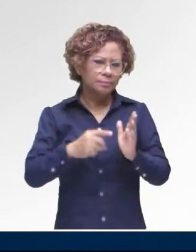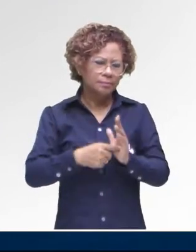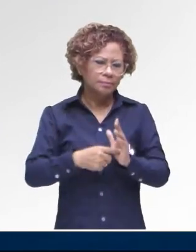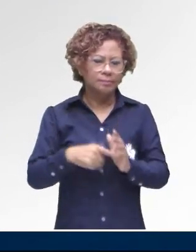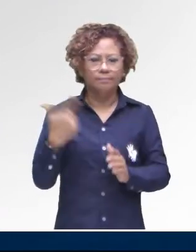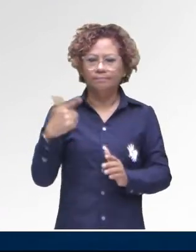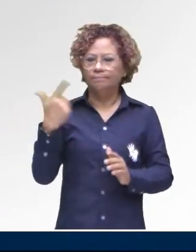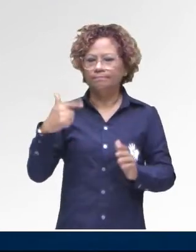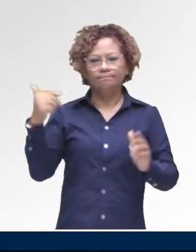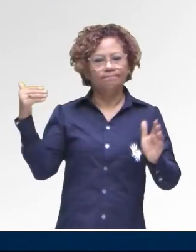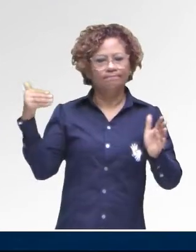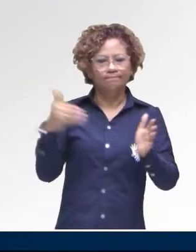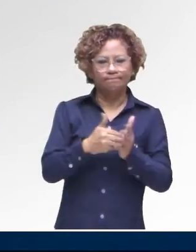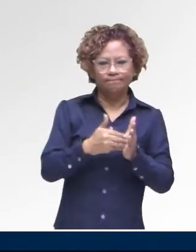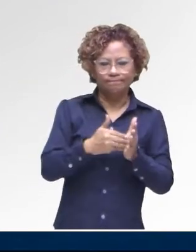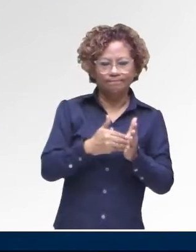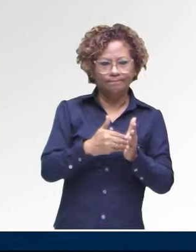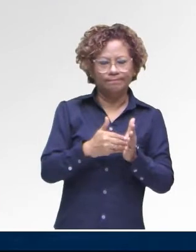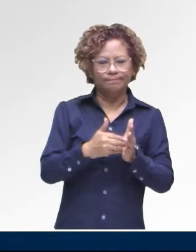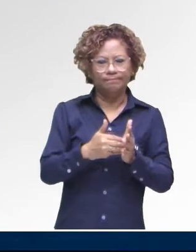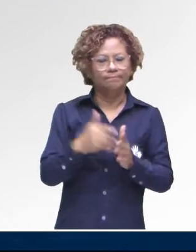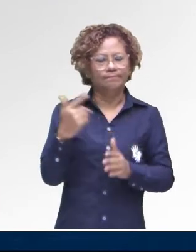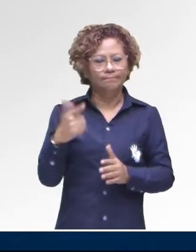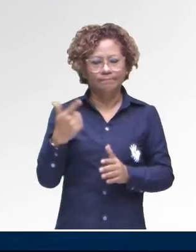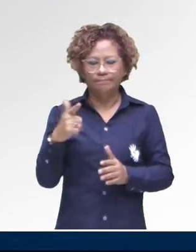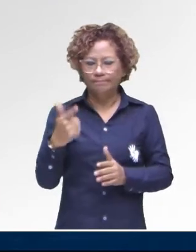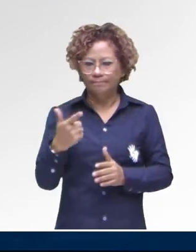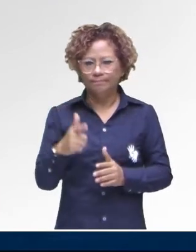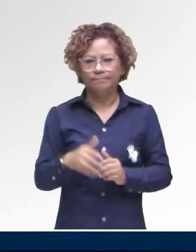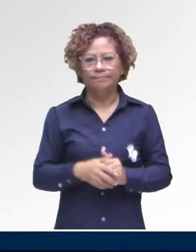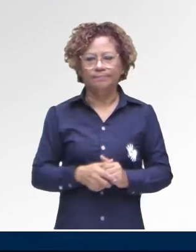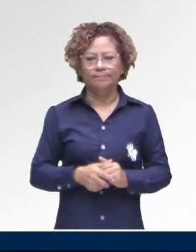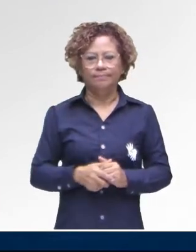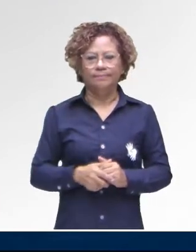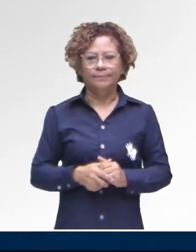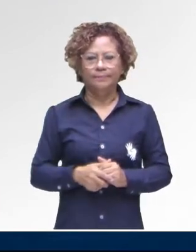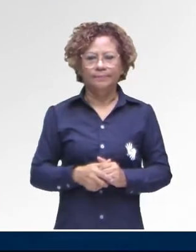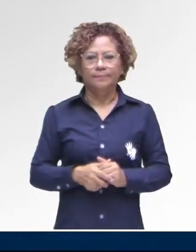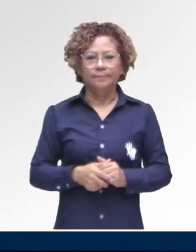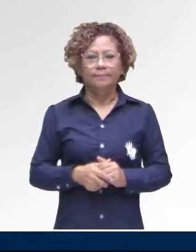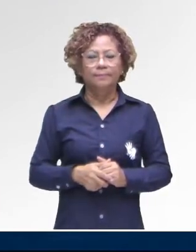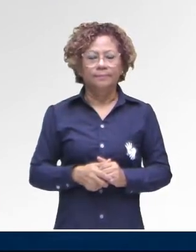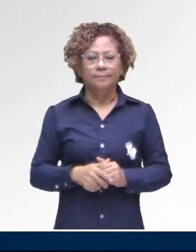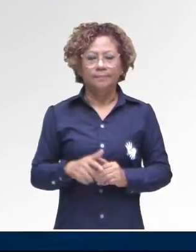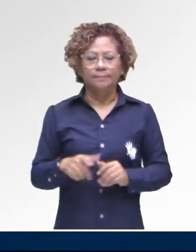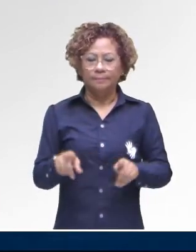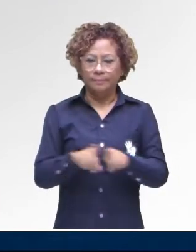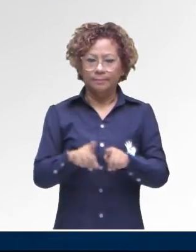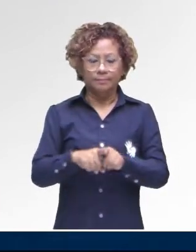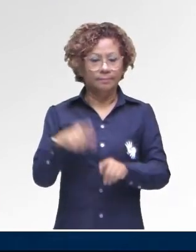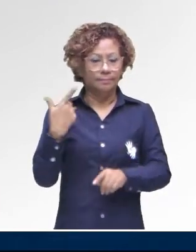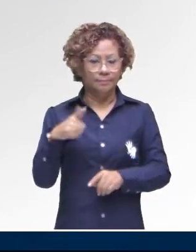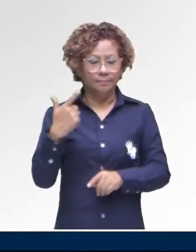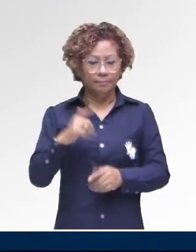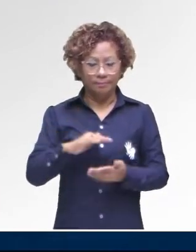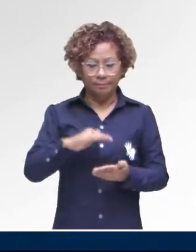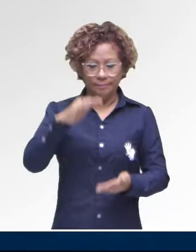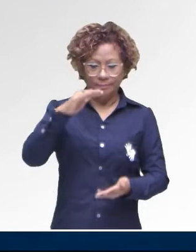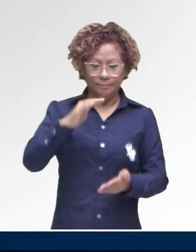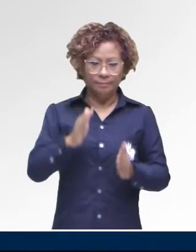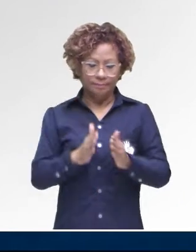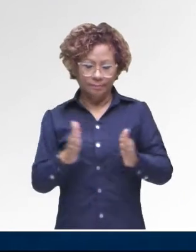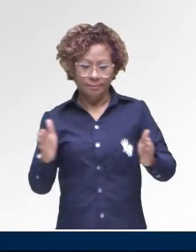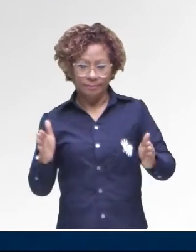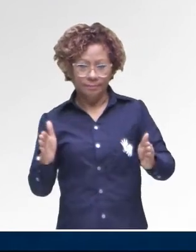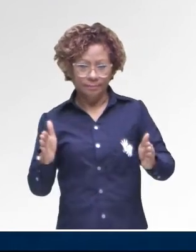prefixo de negação. Tá? Então, não possui dimensão. Não tem tamanho, não tem massa,